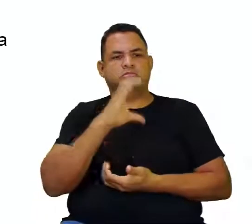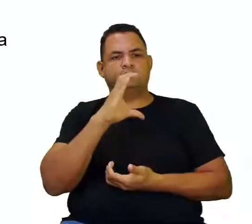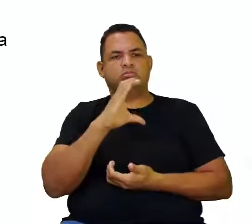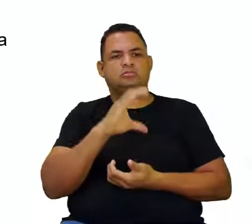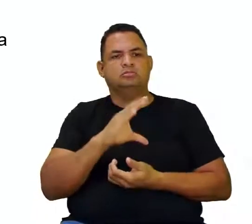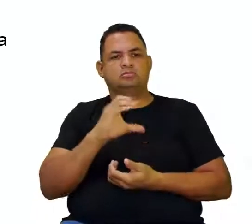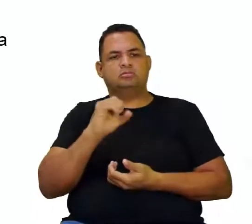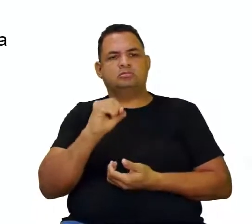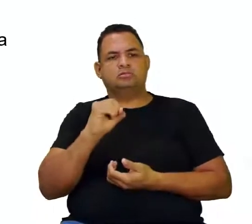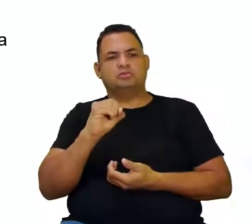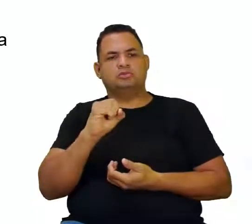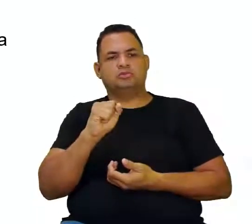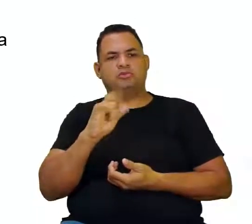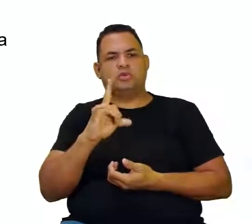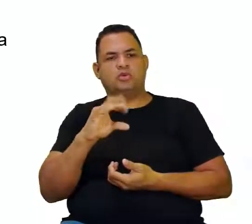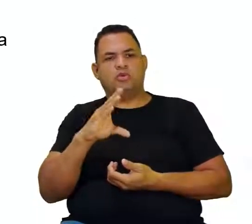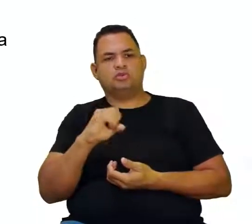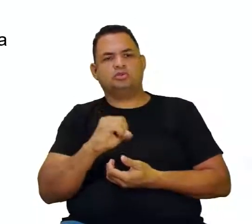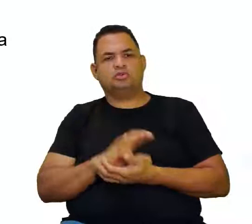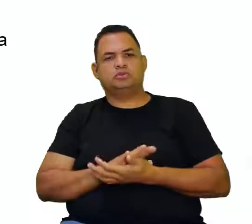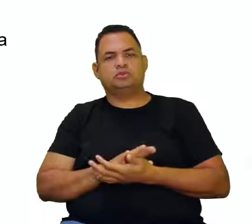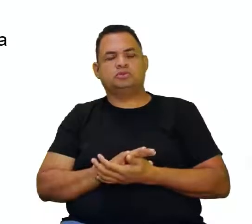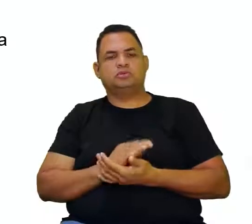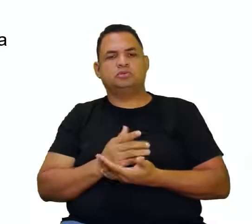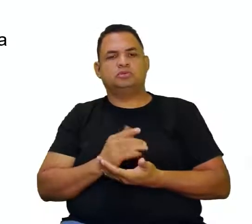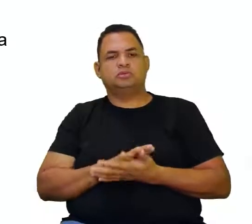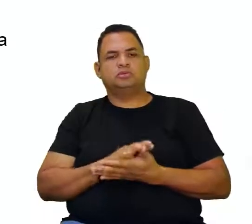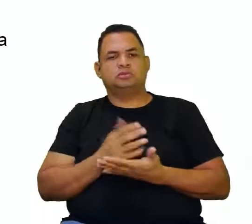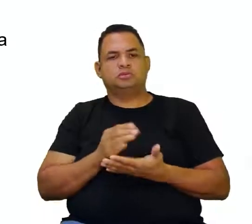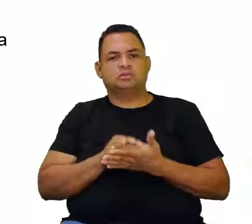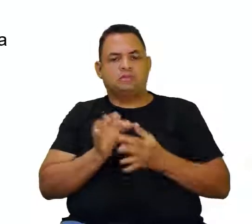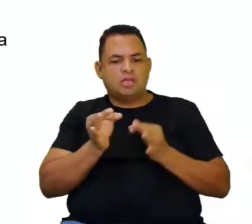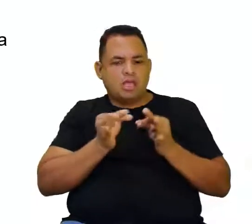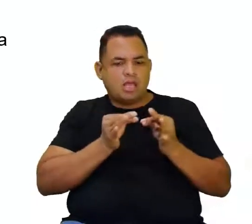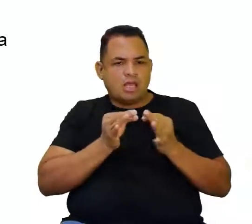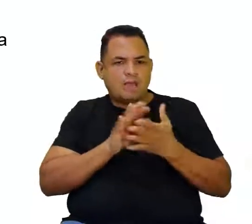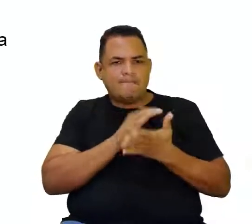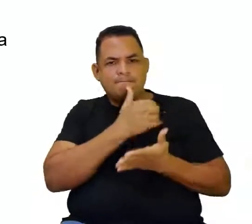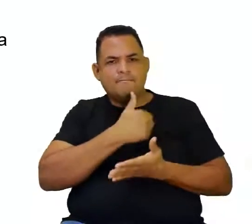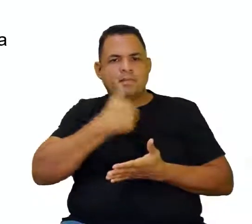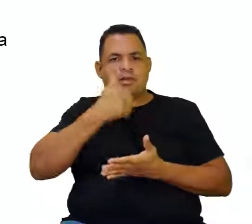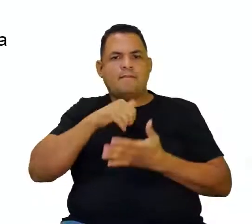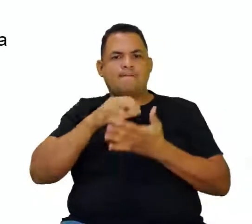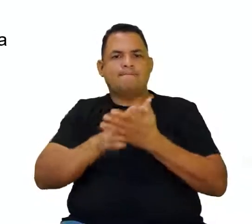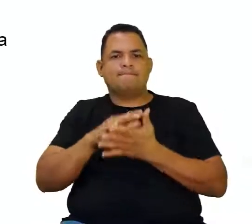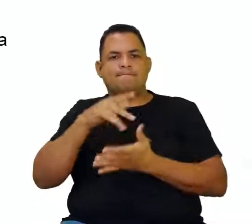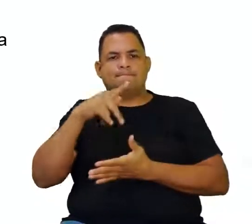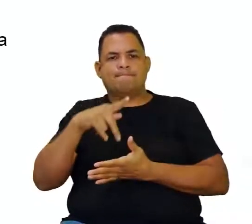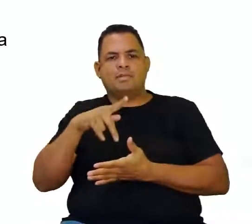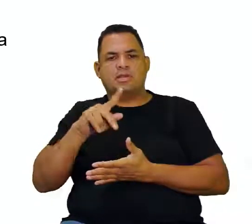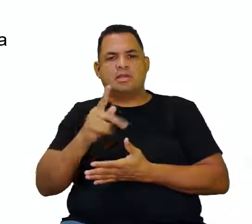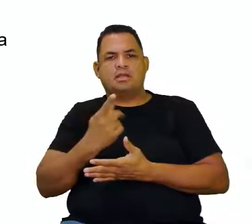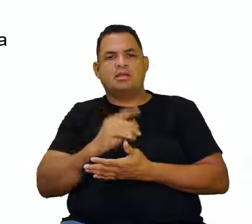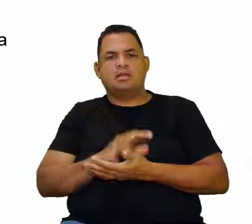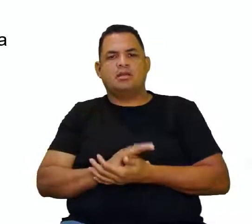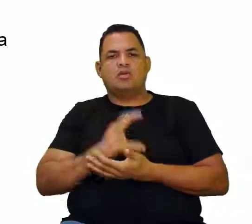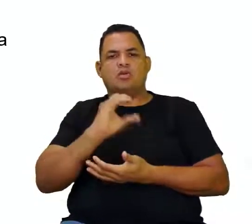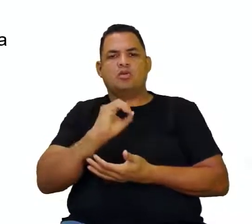do sódio, que o íon sódio vai corrigir o pH, porque sua hidrólise